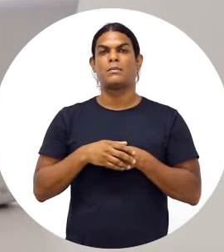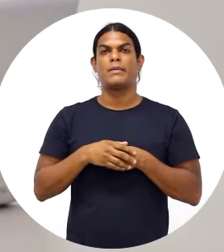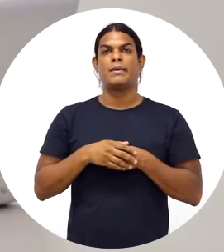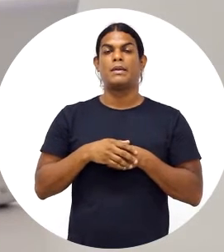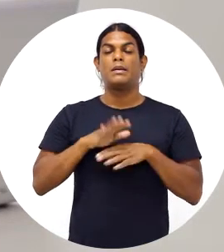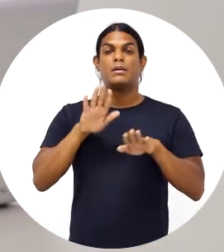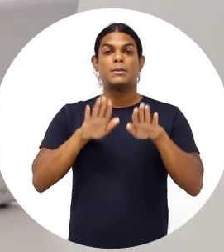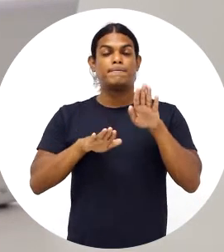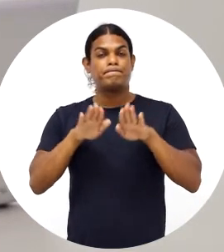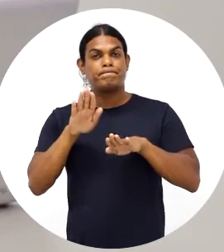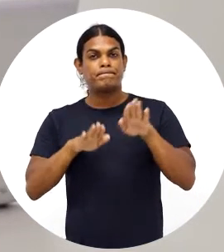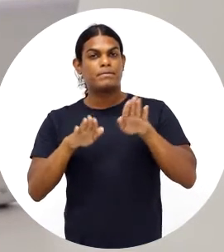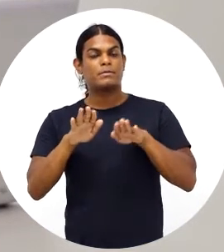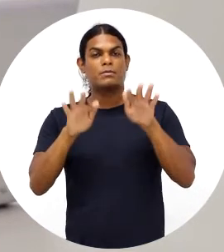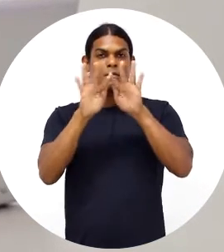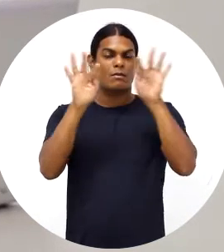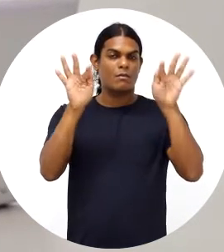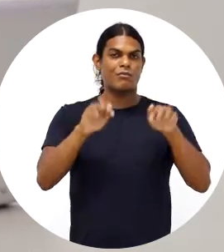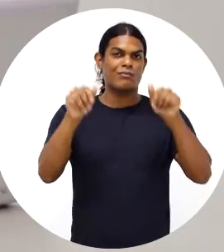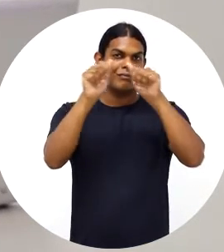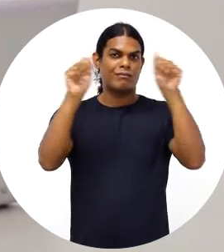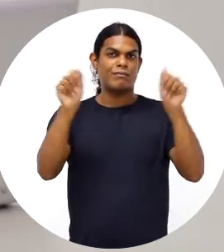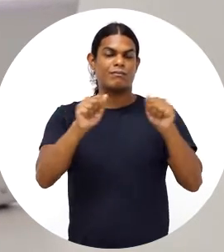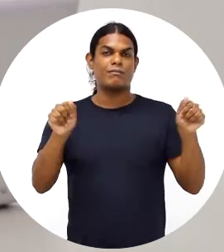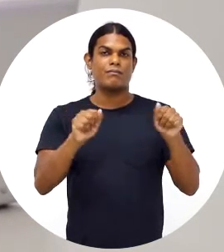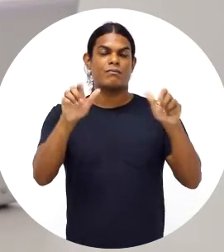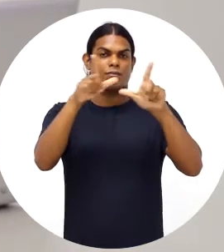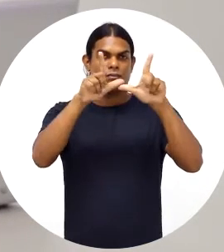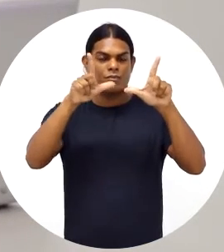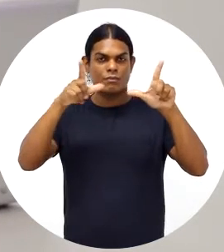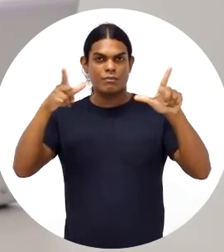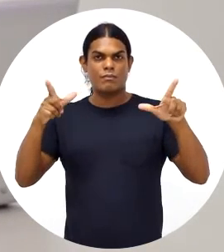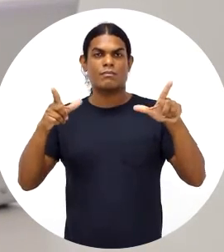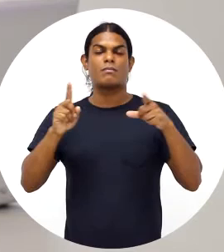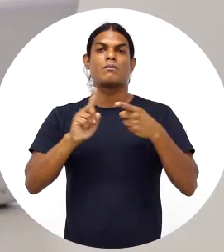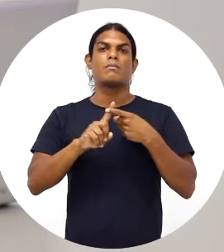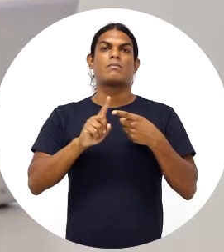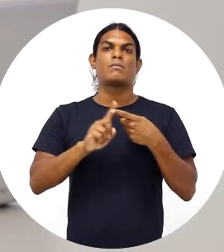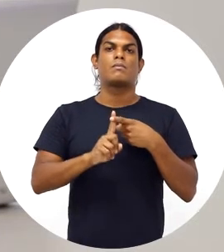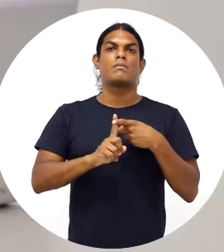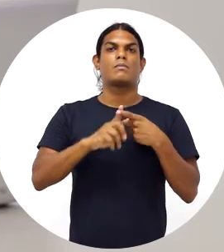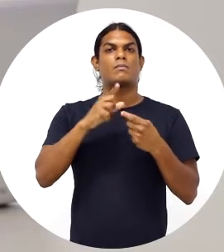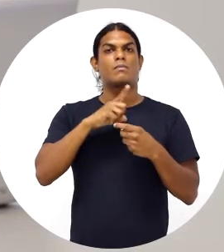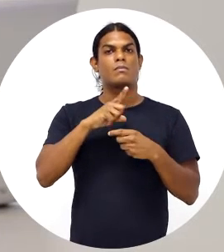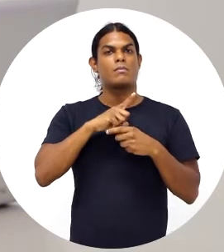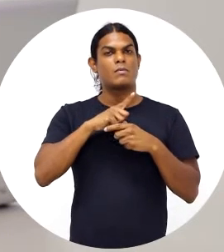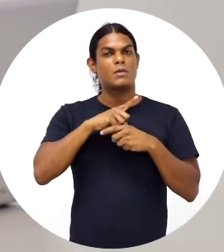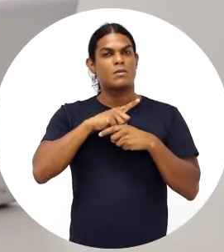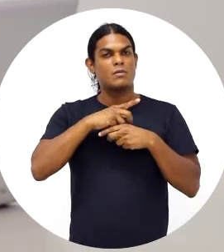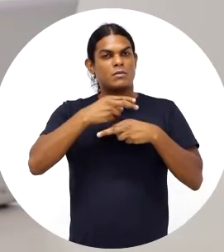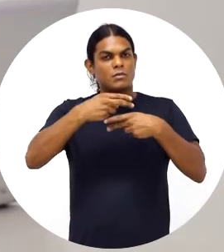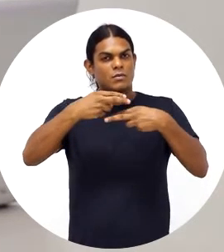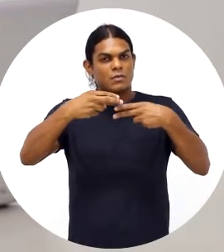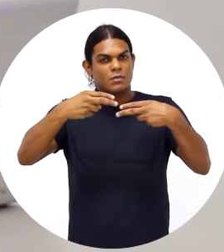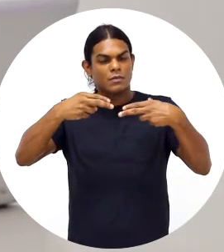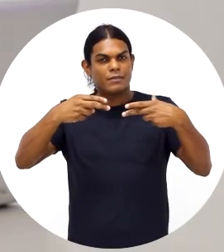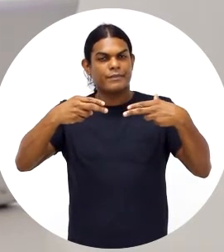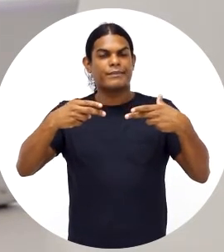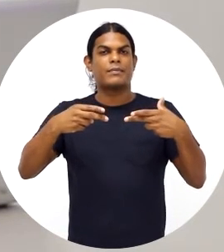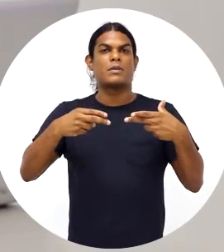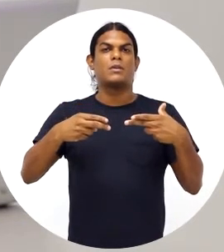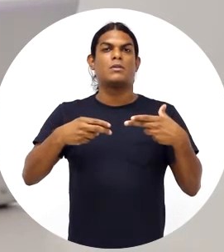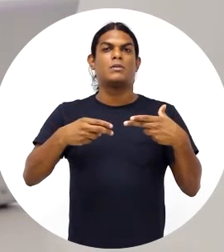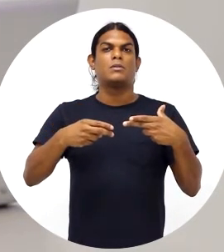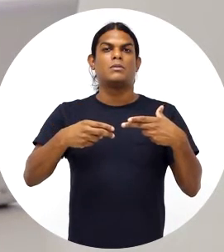do movimento artístico, também literário, nós vamos ter vários conceitos sobre a questão do